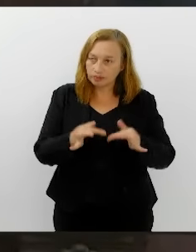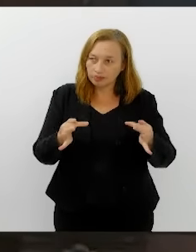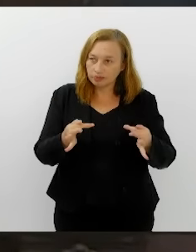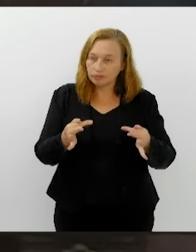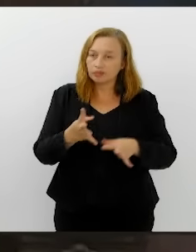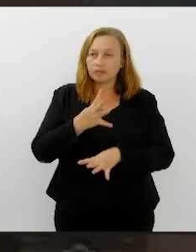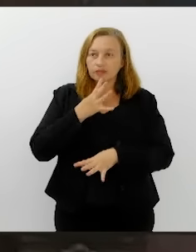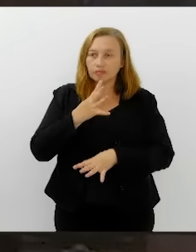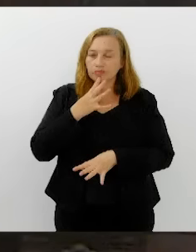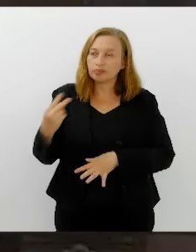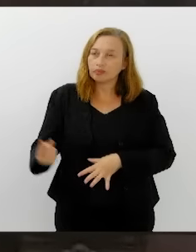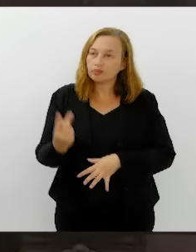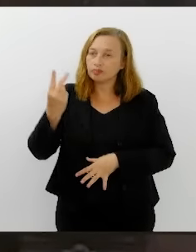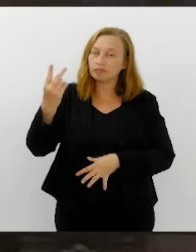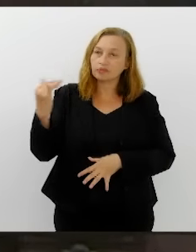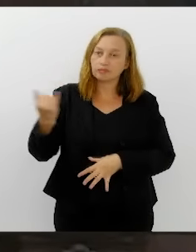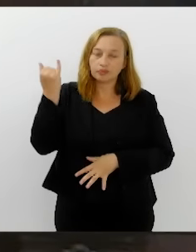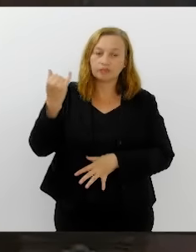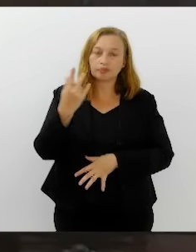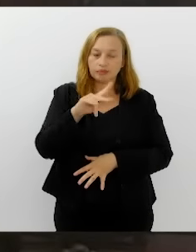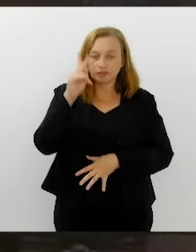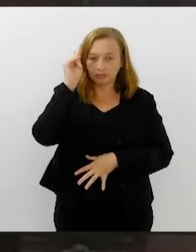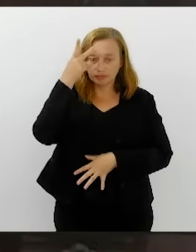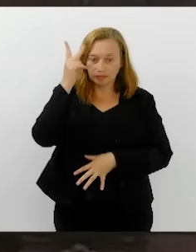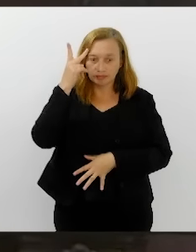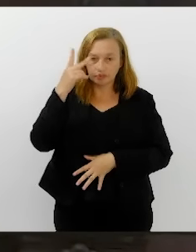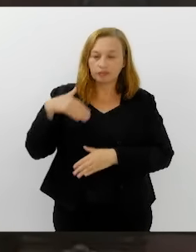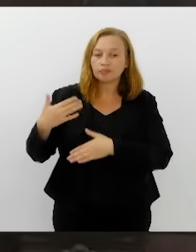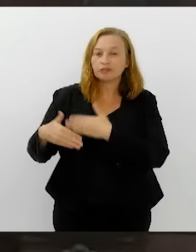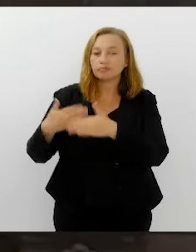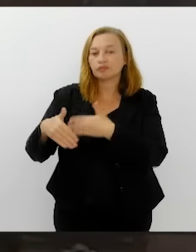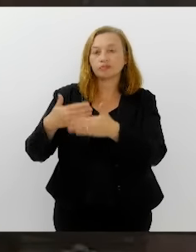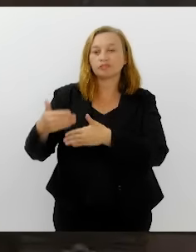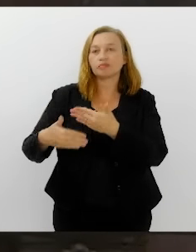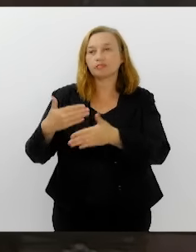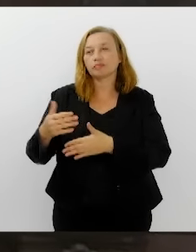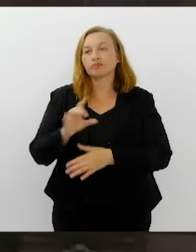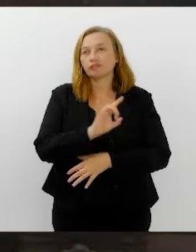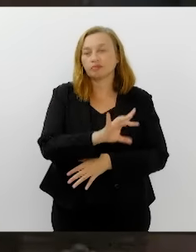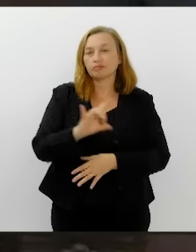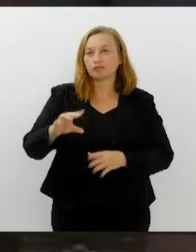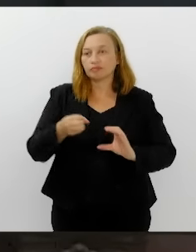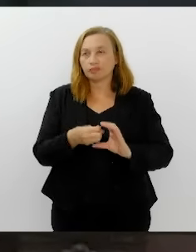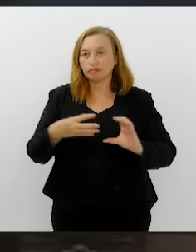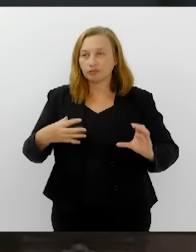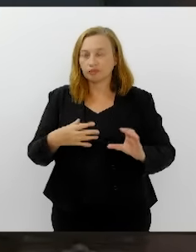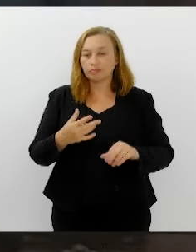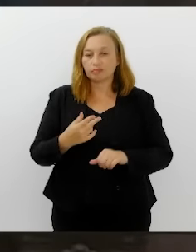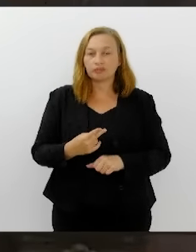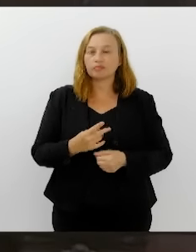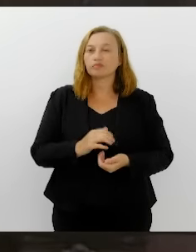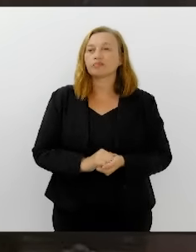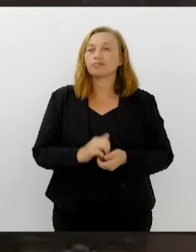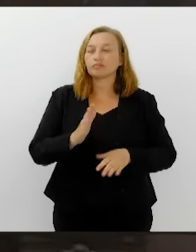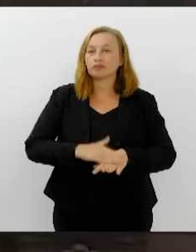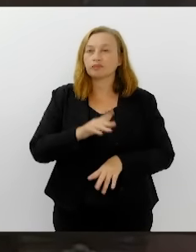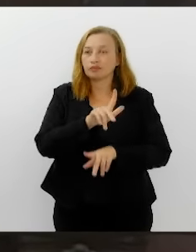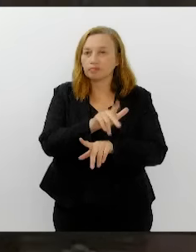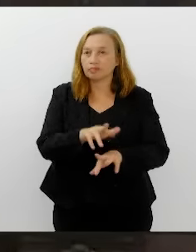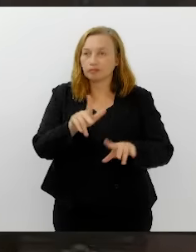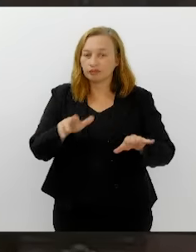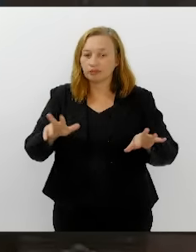do valor inestimável à sua história, que vem sendo escrita em caracteres de ouro, e por mais adversos que